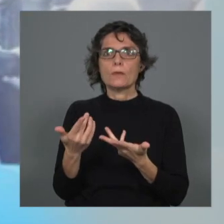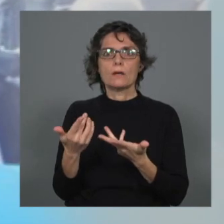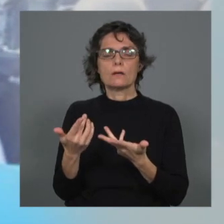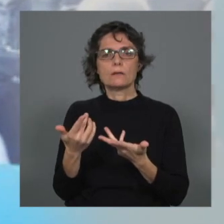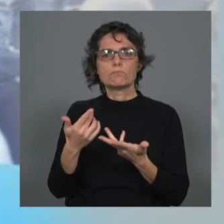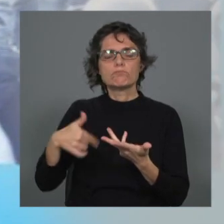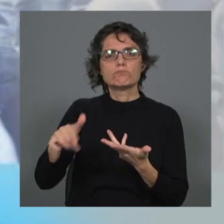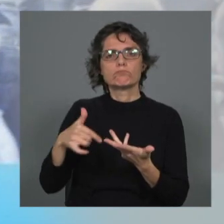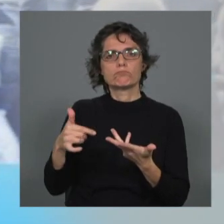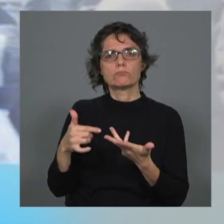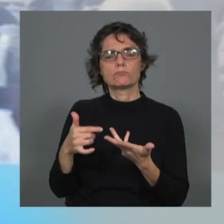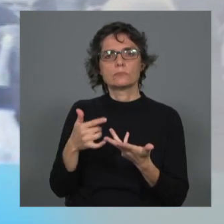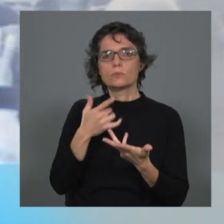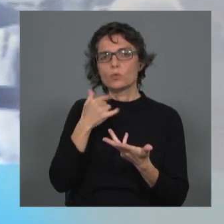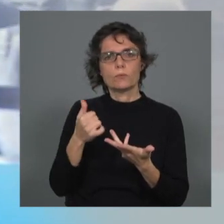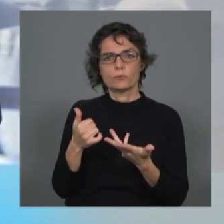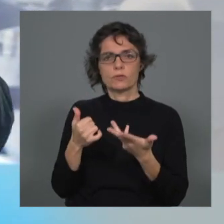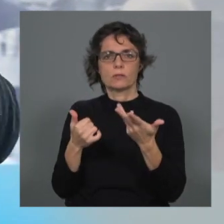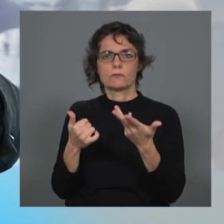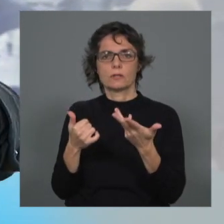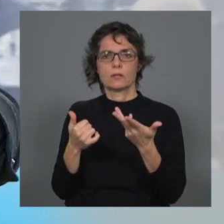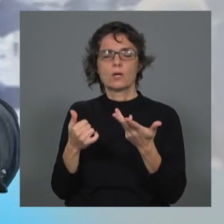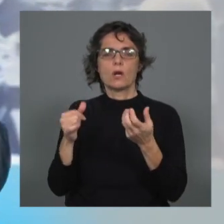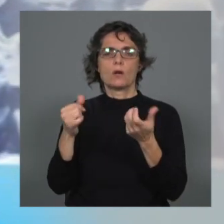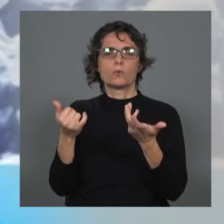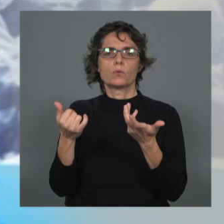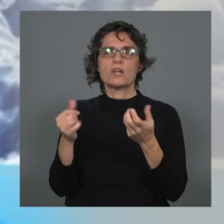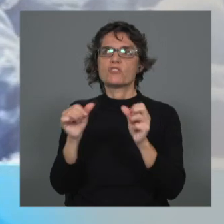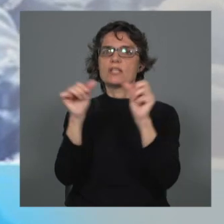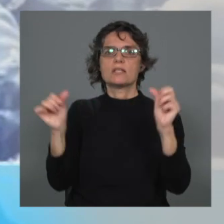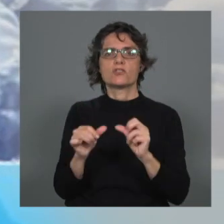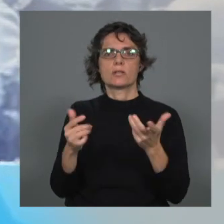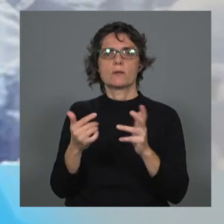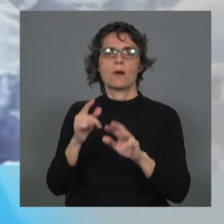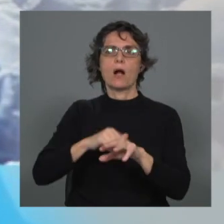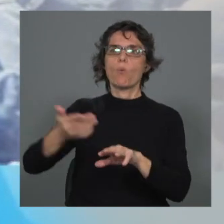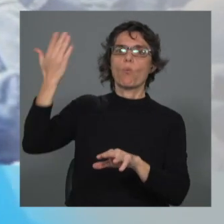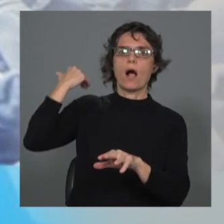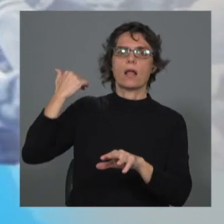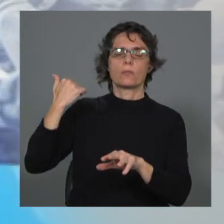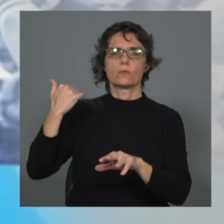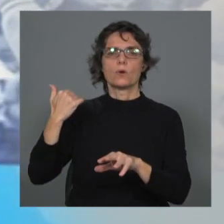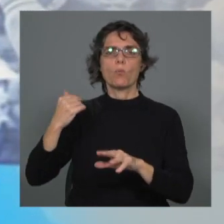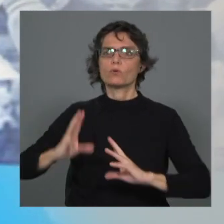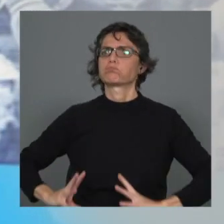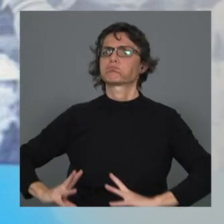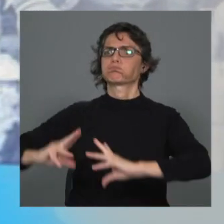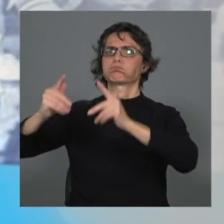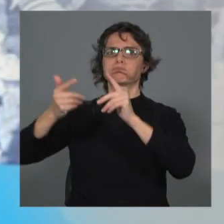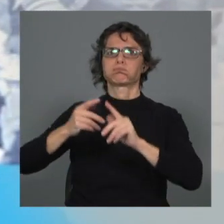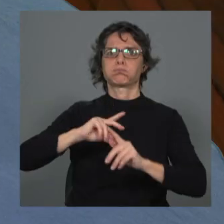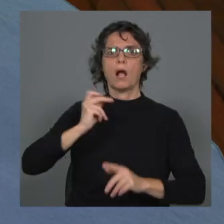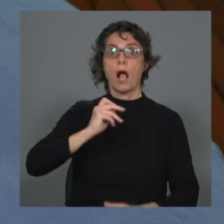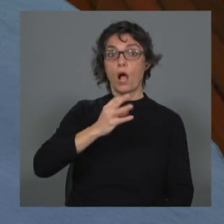tivemos quando do baby boom, quer dizer, portanto, o grande crescimento no final dos anos 40 e anos 50, depois da